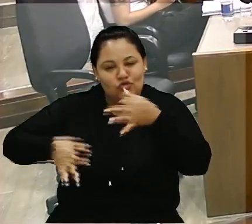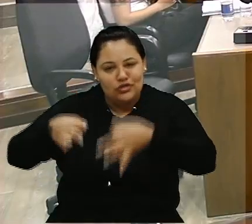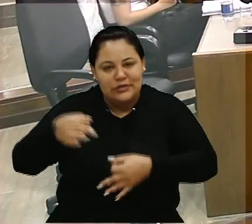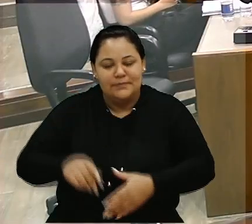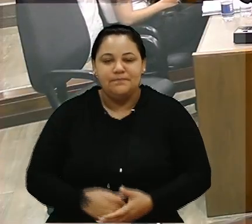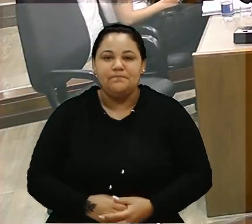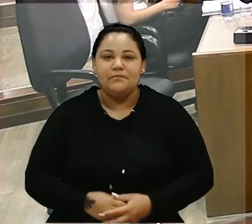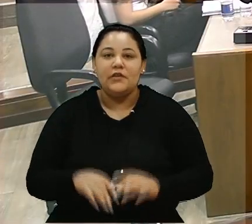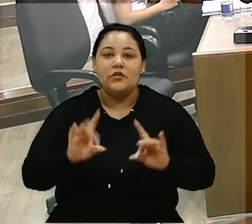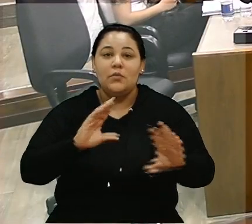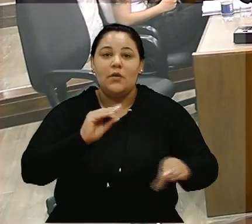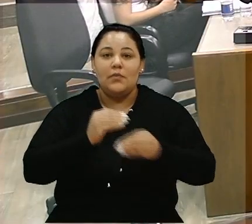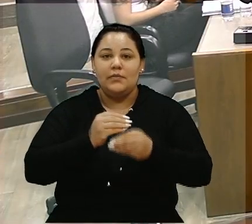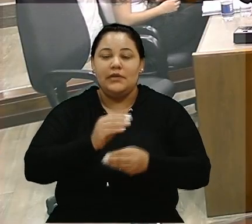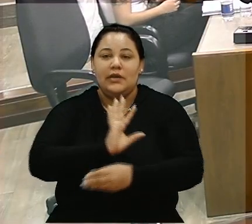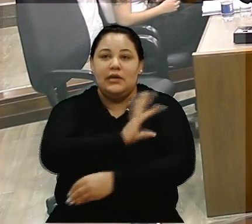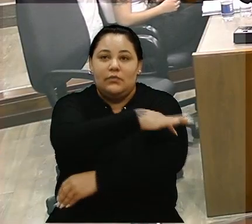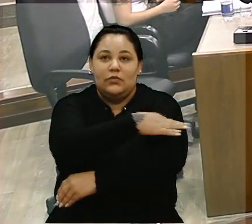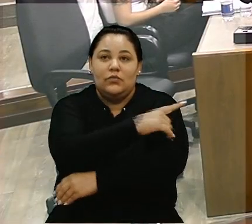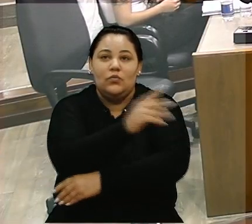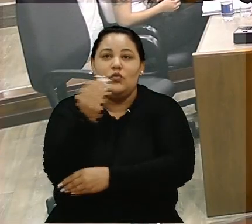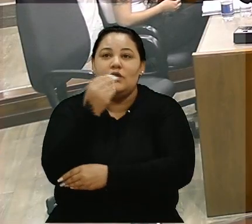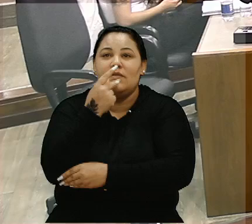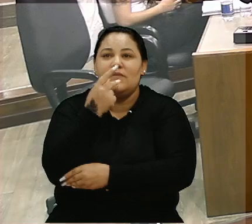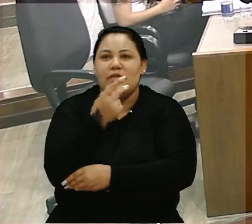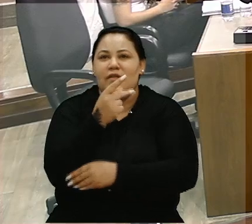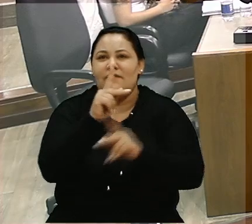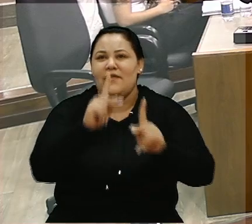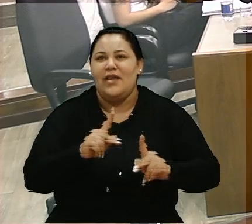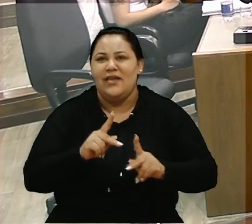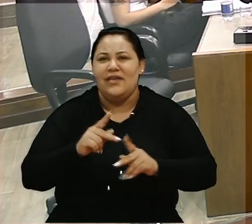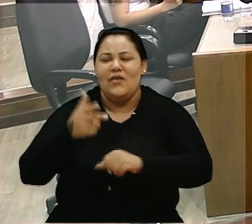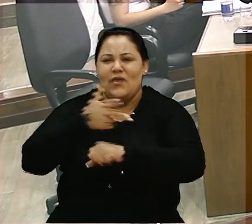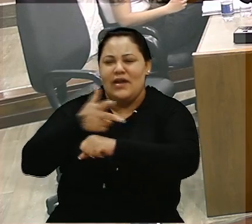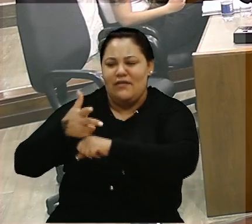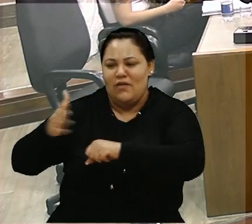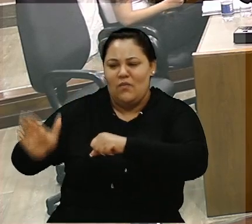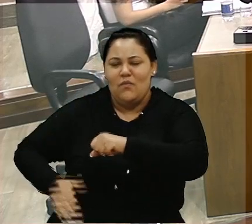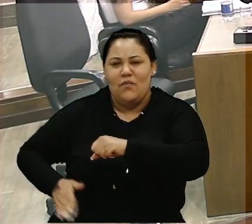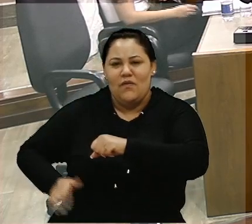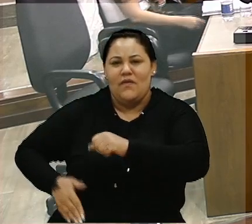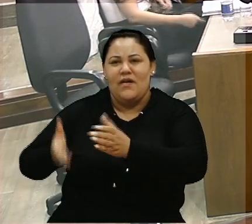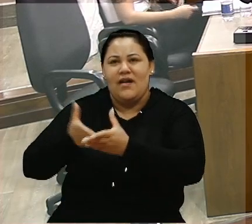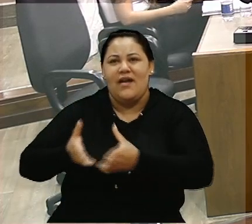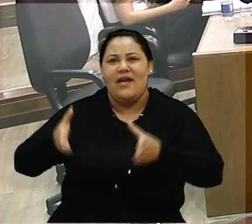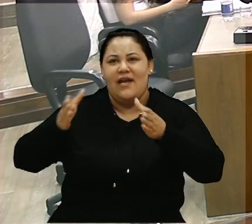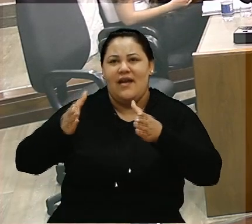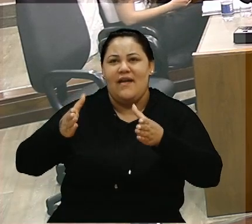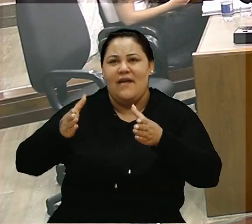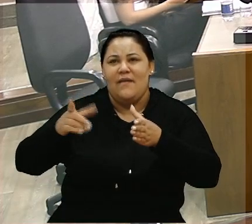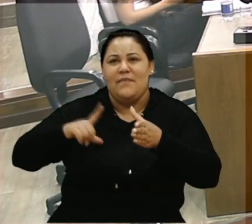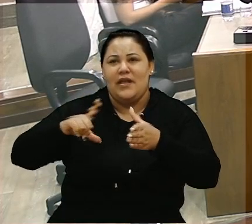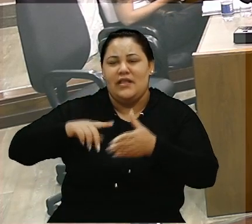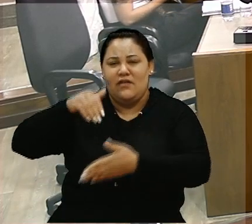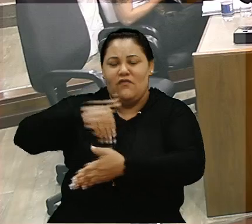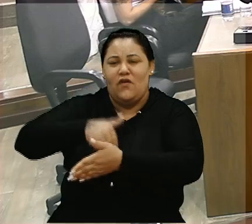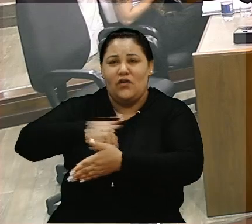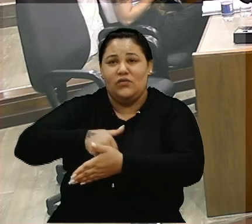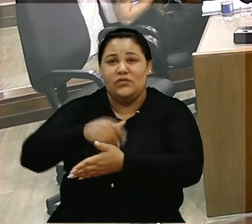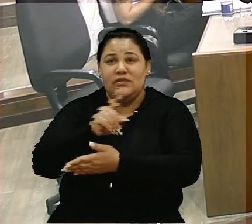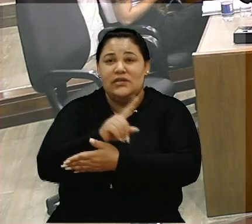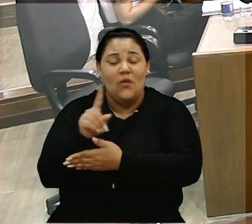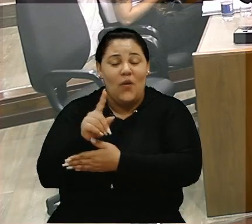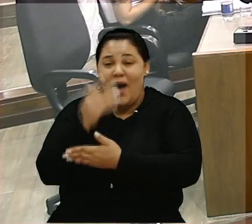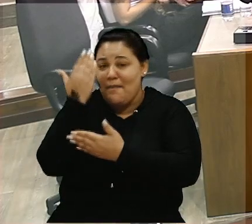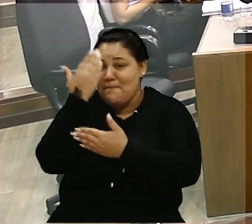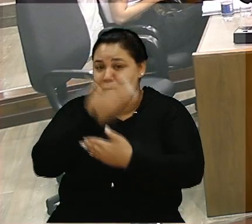complementar, capitão Ramon, muita gente fala que eu gravei com os vagabundos lá que a gente pegou incendiando o container, gravei com a Guarda Municipal para ganhar voto. Não, a